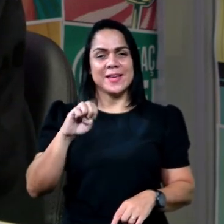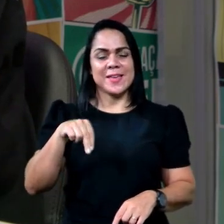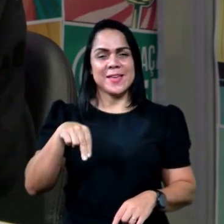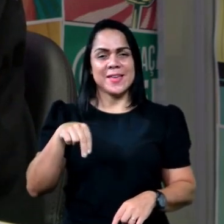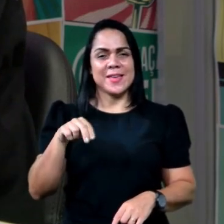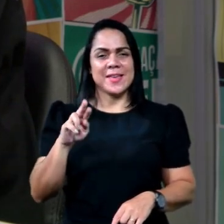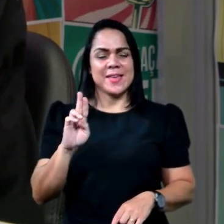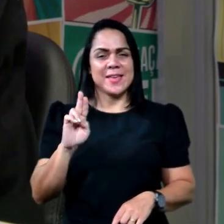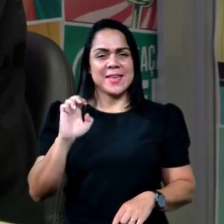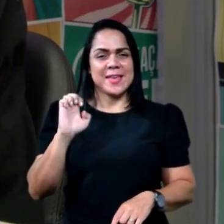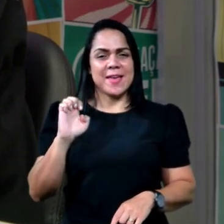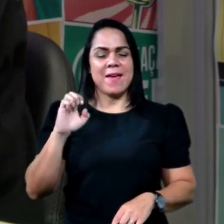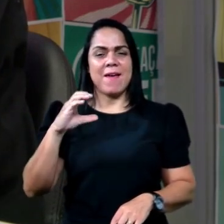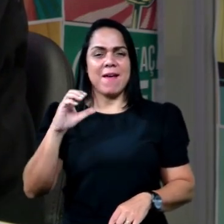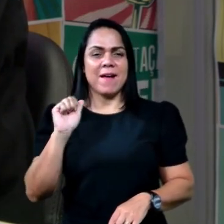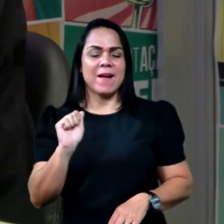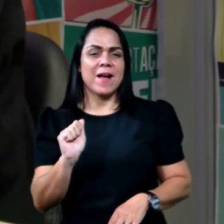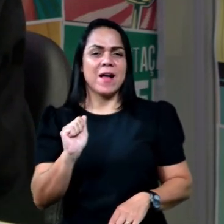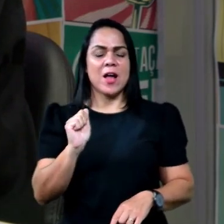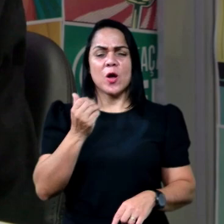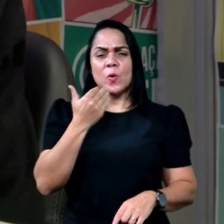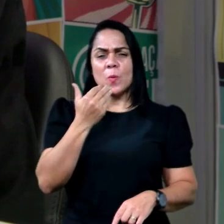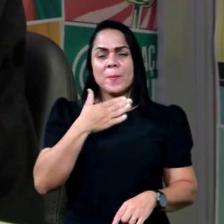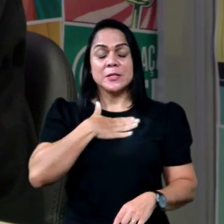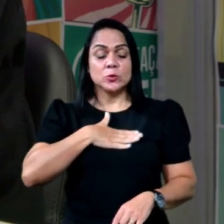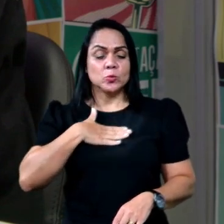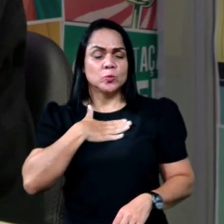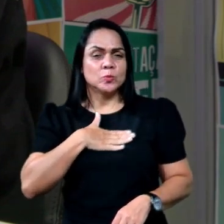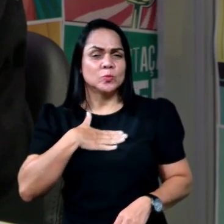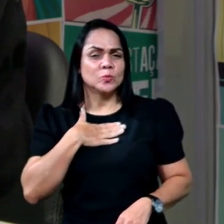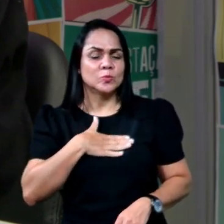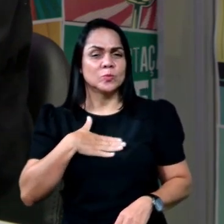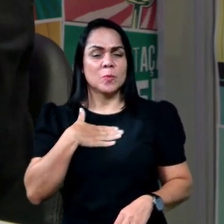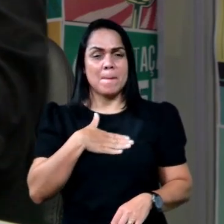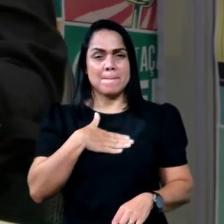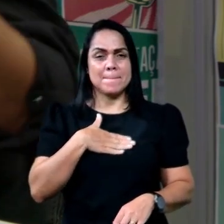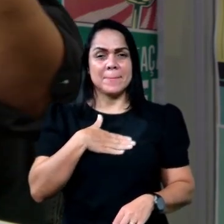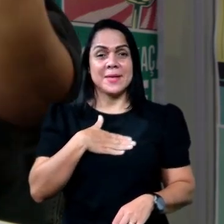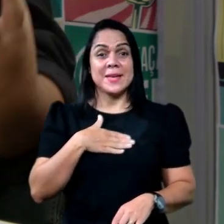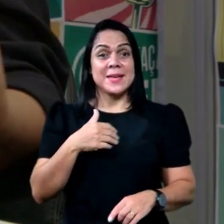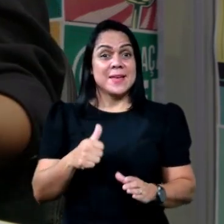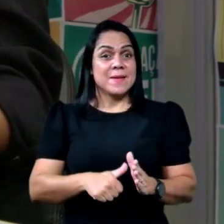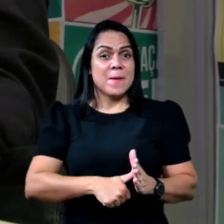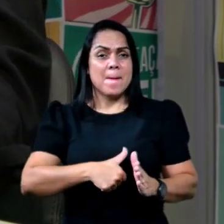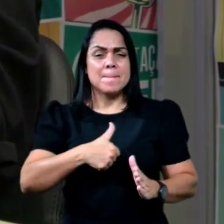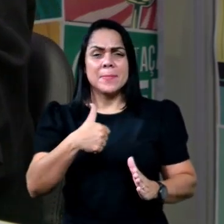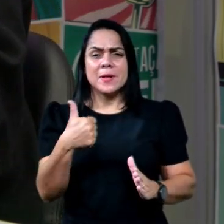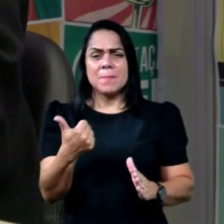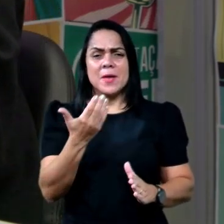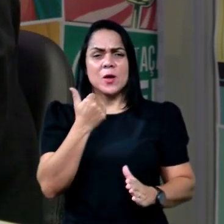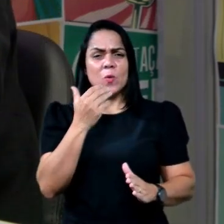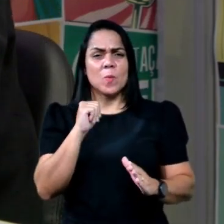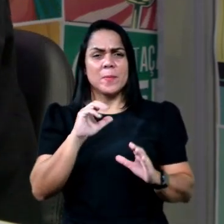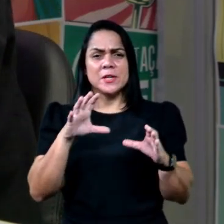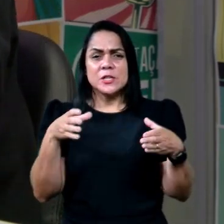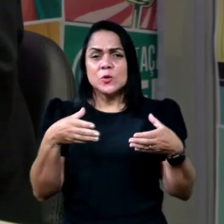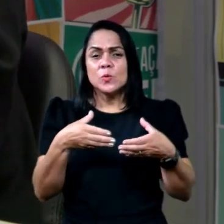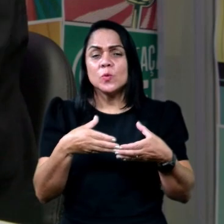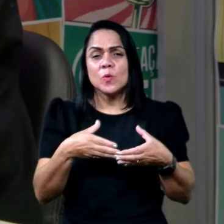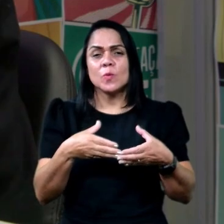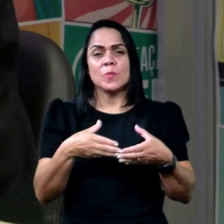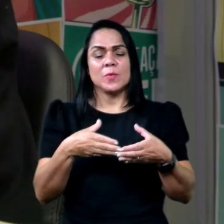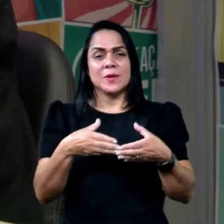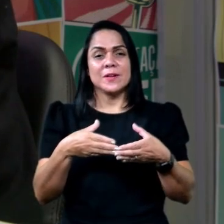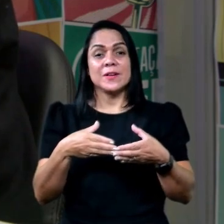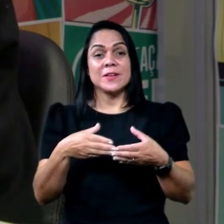especificamente, é uma comida que é minha comida do coração. E foi a primeira comida coletiva que eu aprendi a fazer.